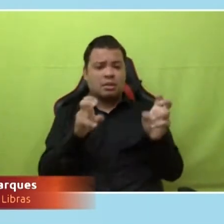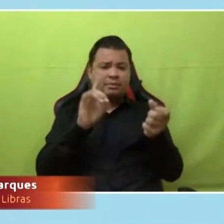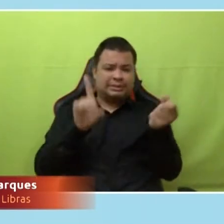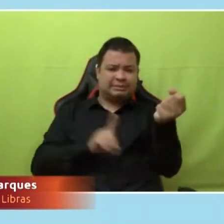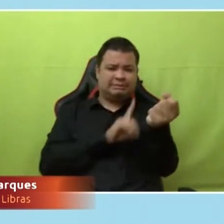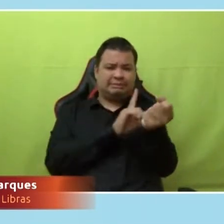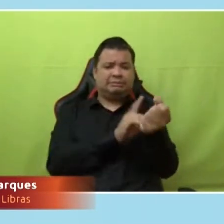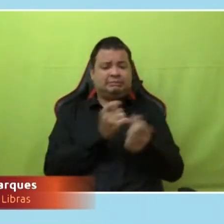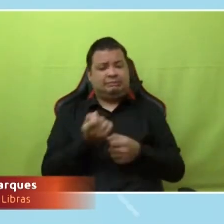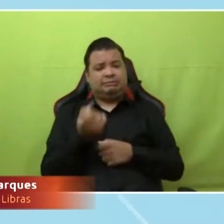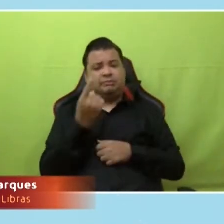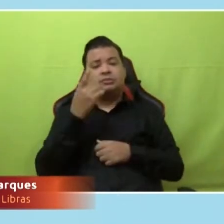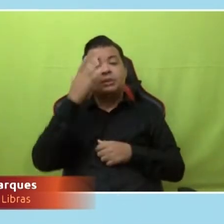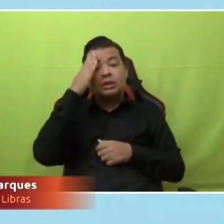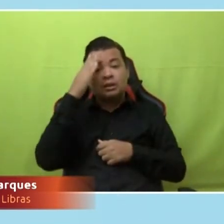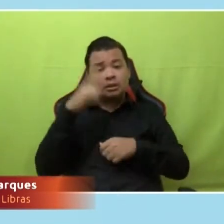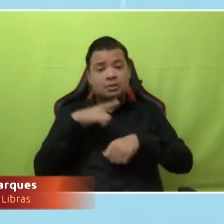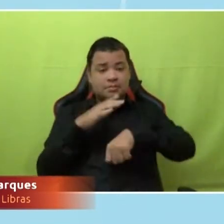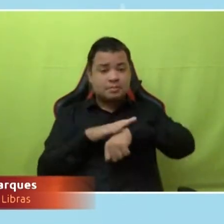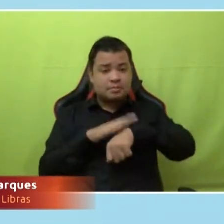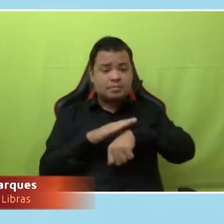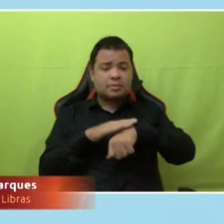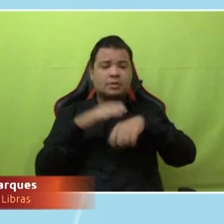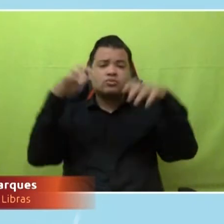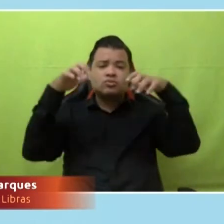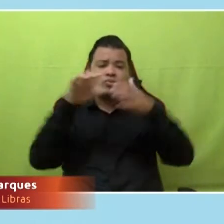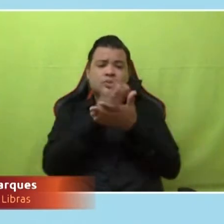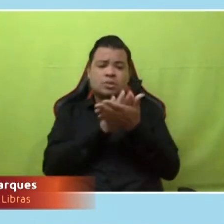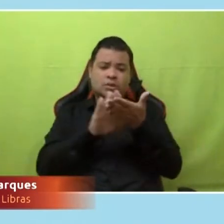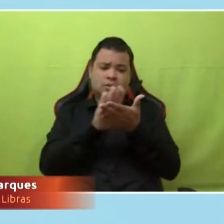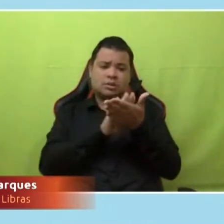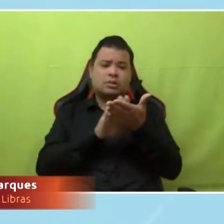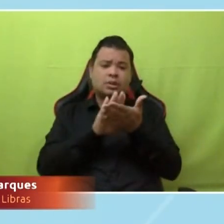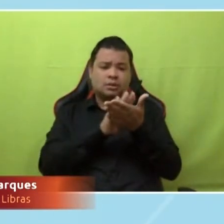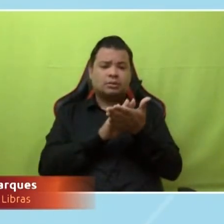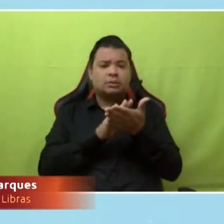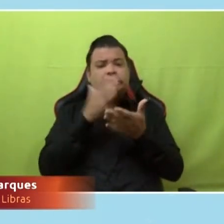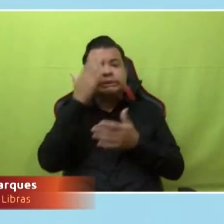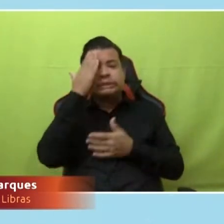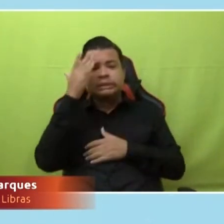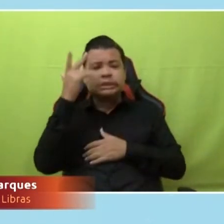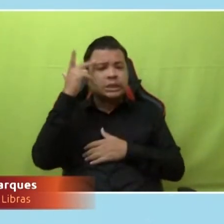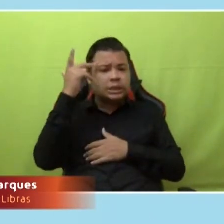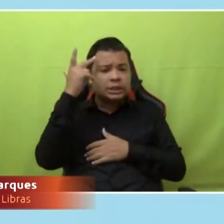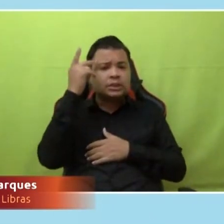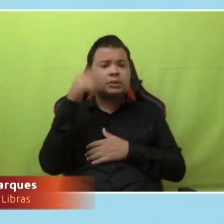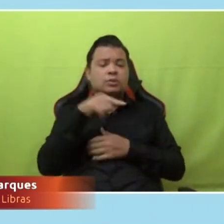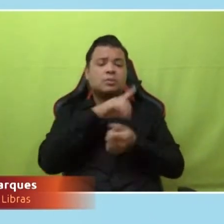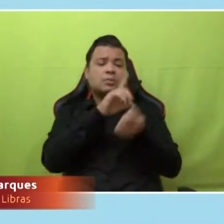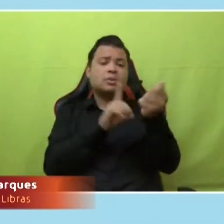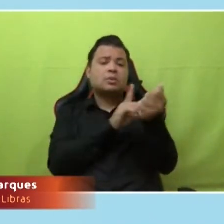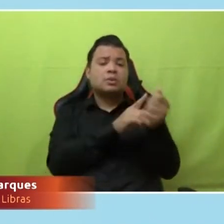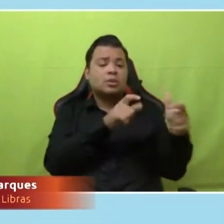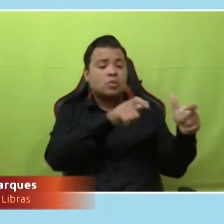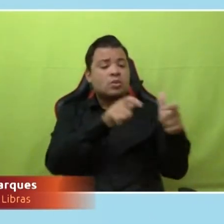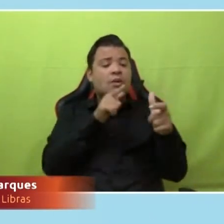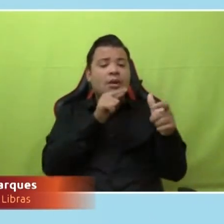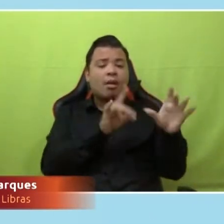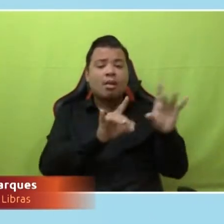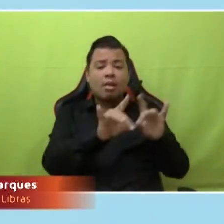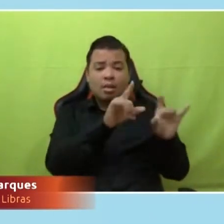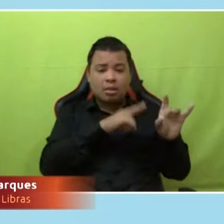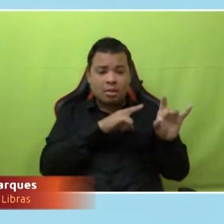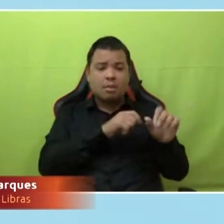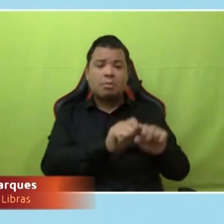sabe que o criadouro da dengue, do mosquito da dengue é locais com água. Por que esses números estão tão